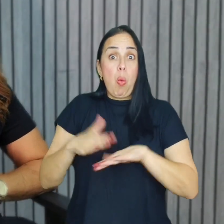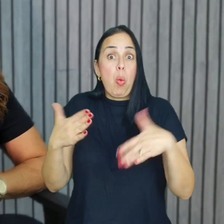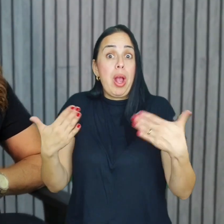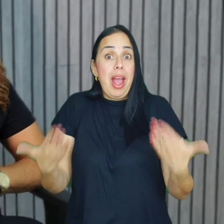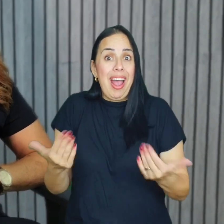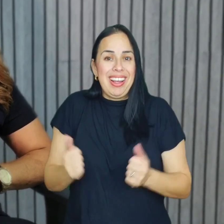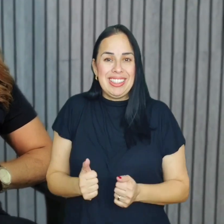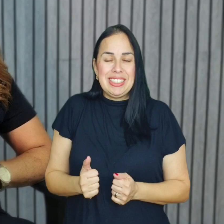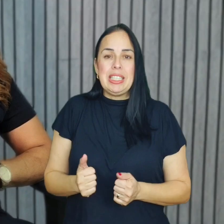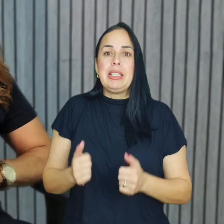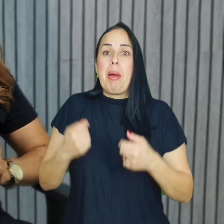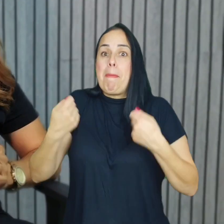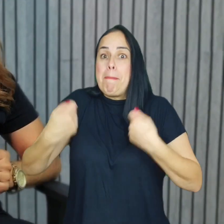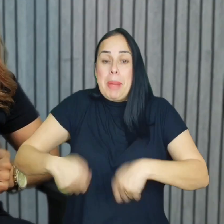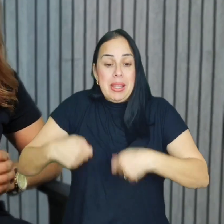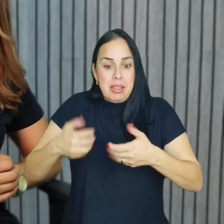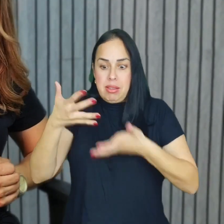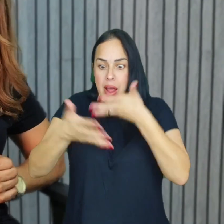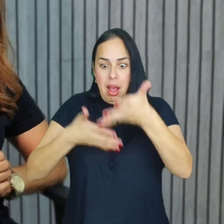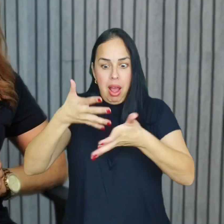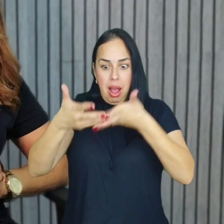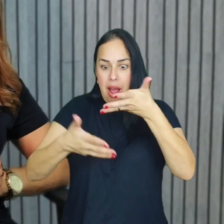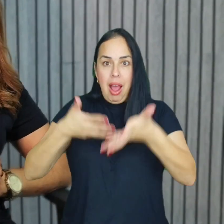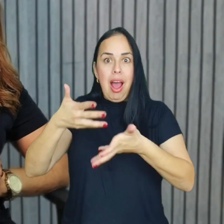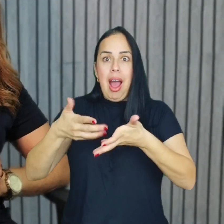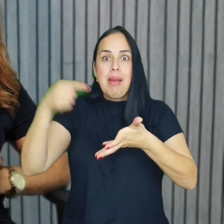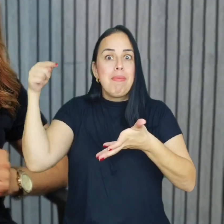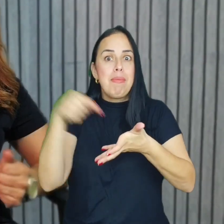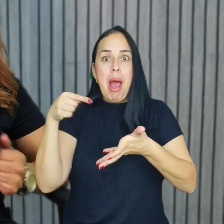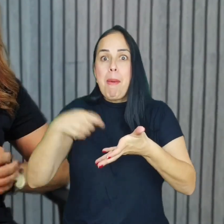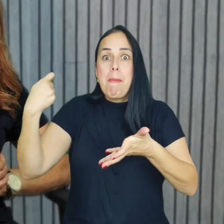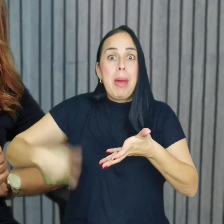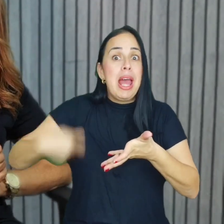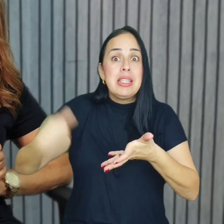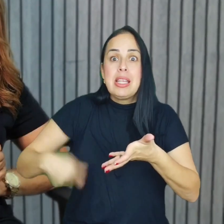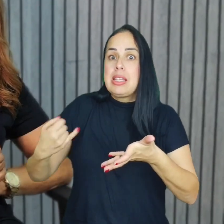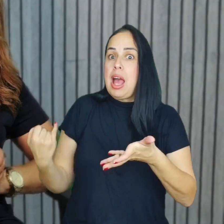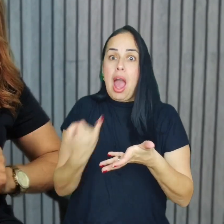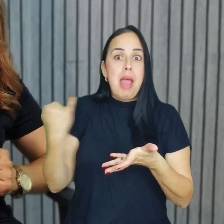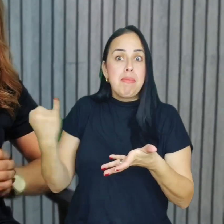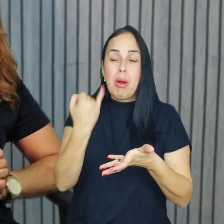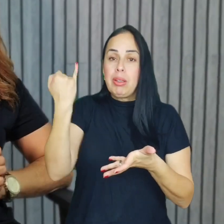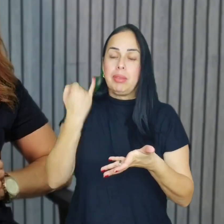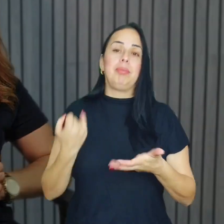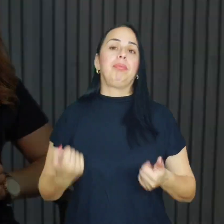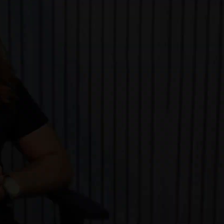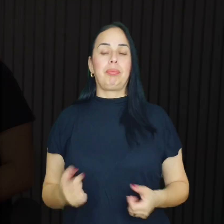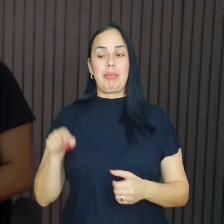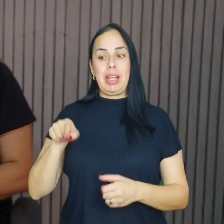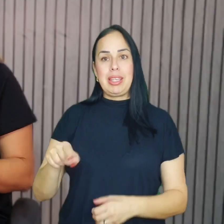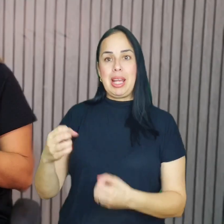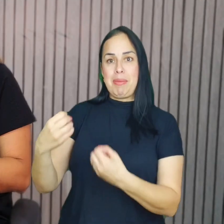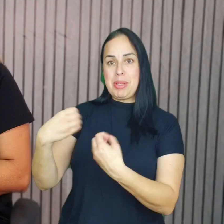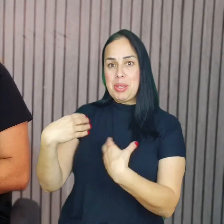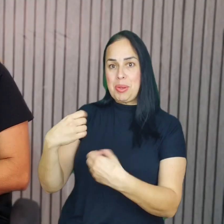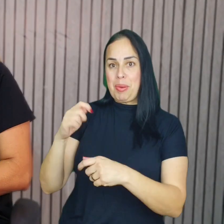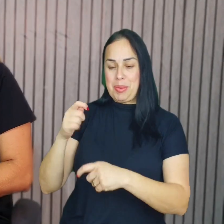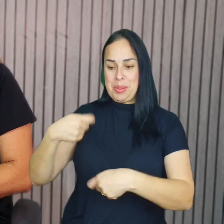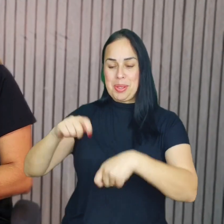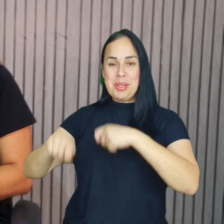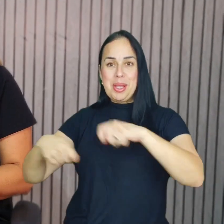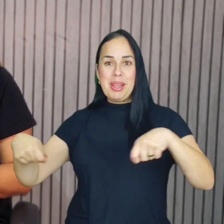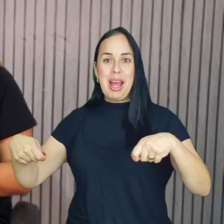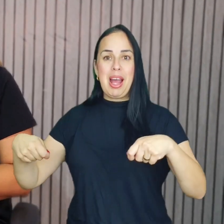vida? Porque como eu preciso disso aqui? Como é necessário isso aqui? Como é importante para ele? Ele me ensinou o